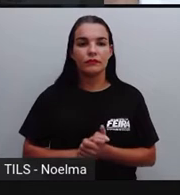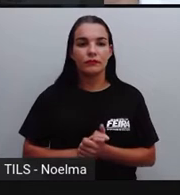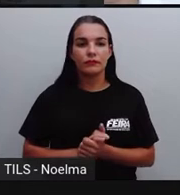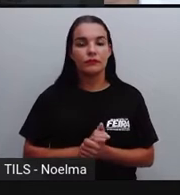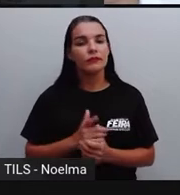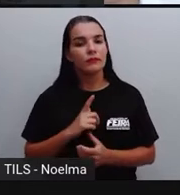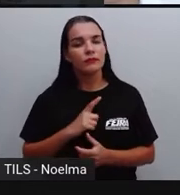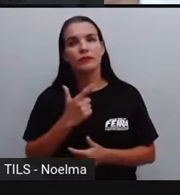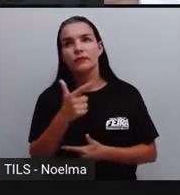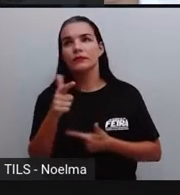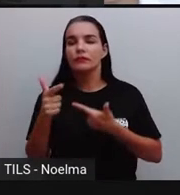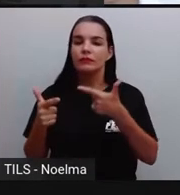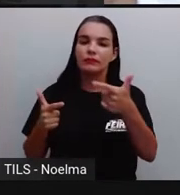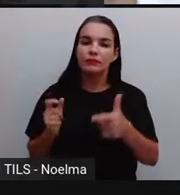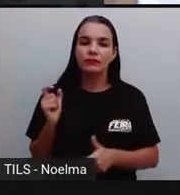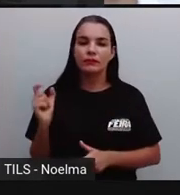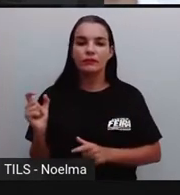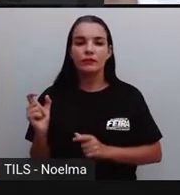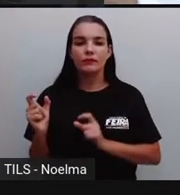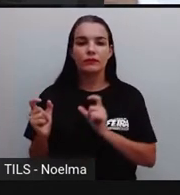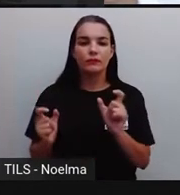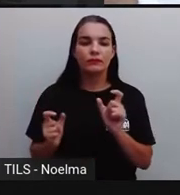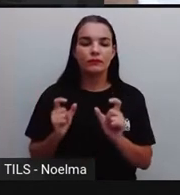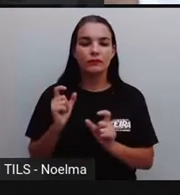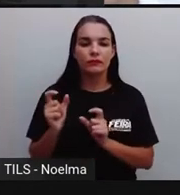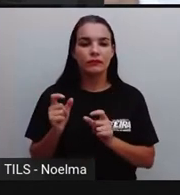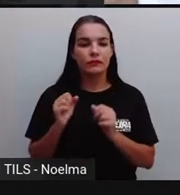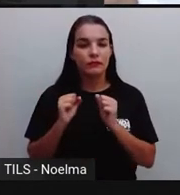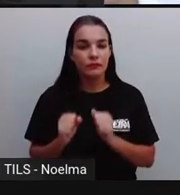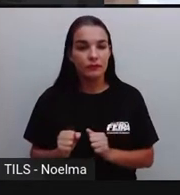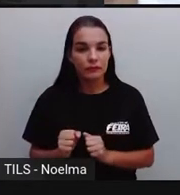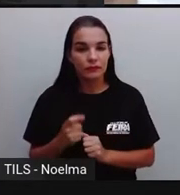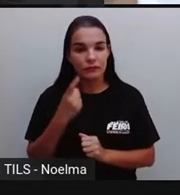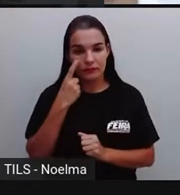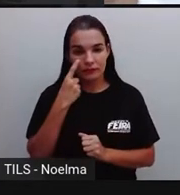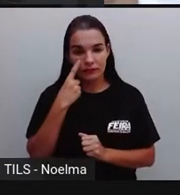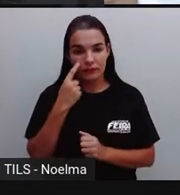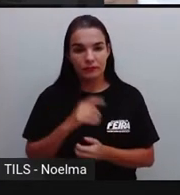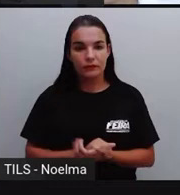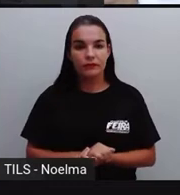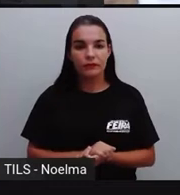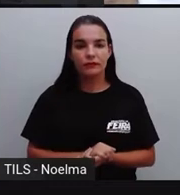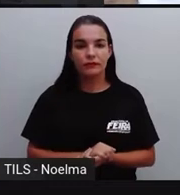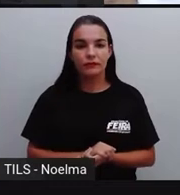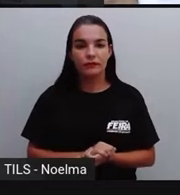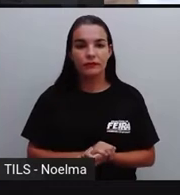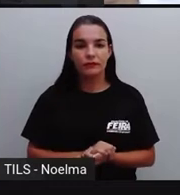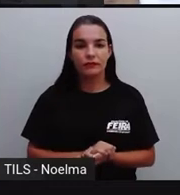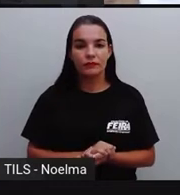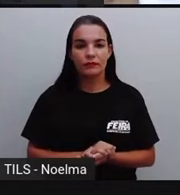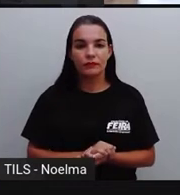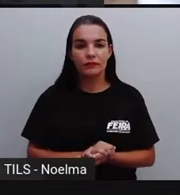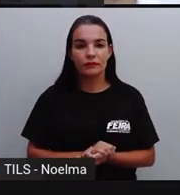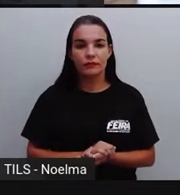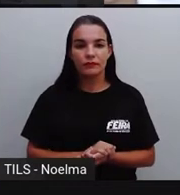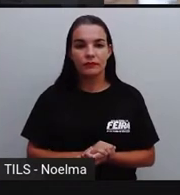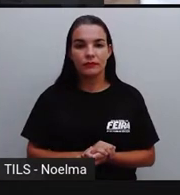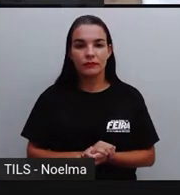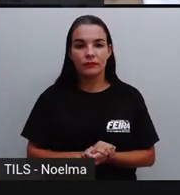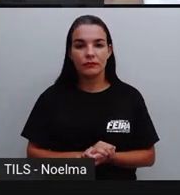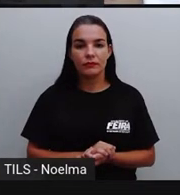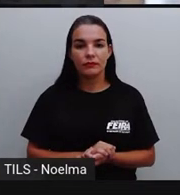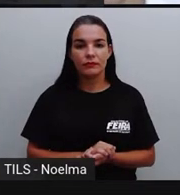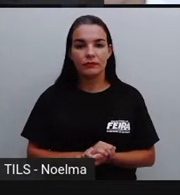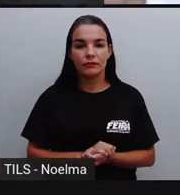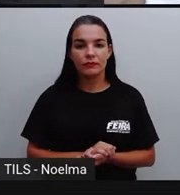gente tem outras palavrinhas aqui, ó, que a gente também poderia circular, tá? Santa, São,